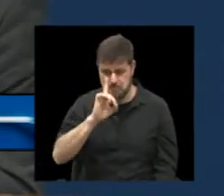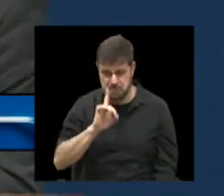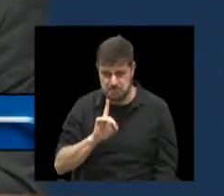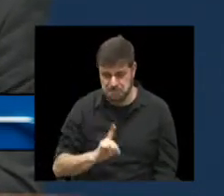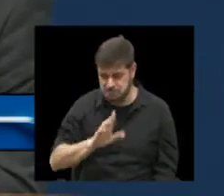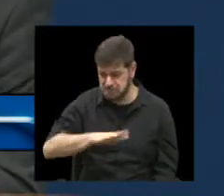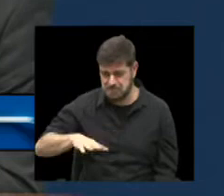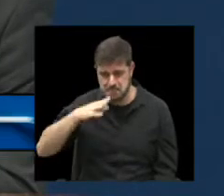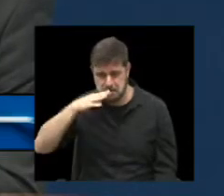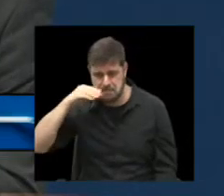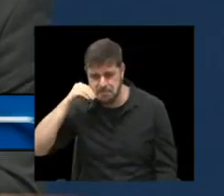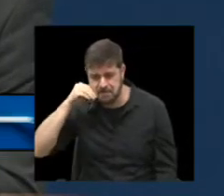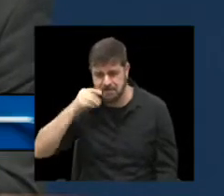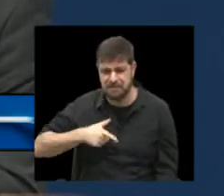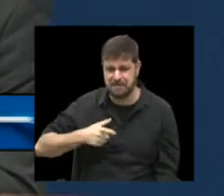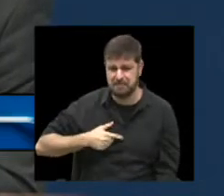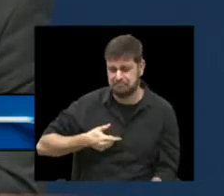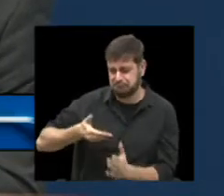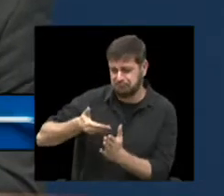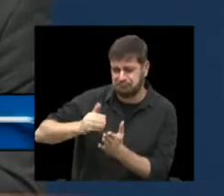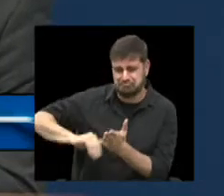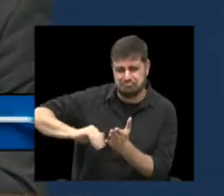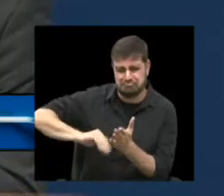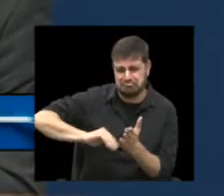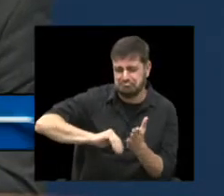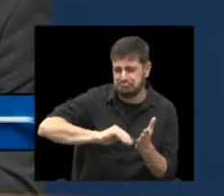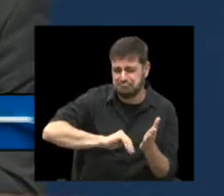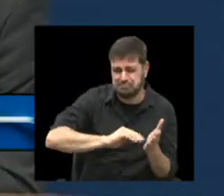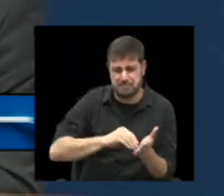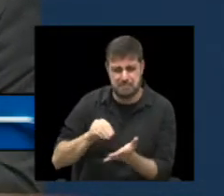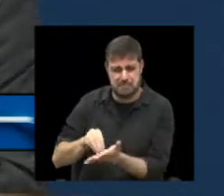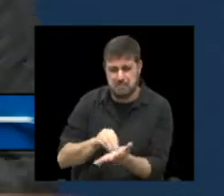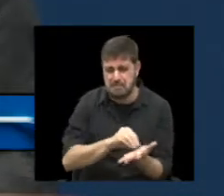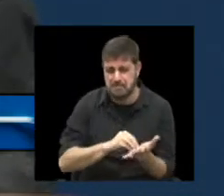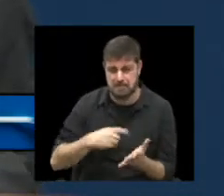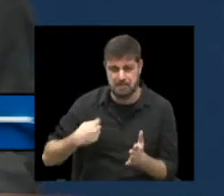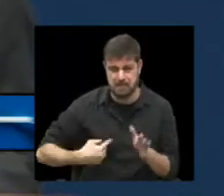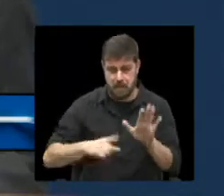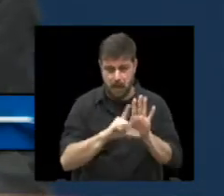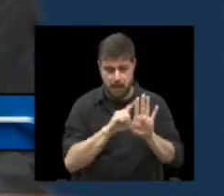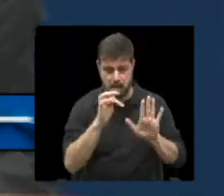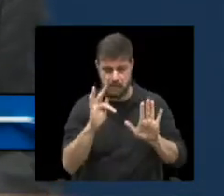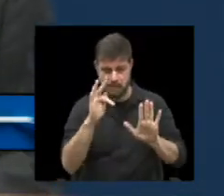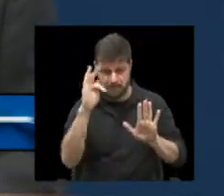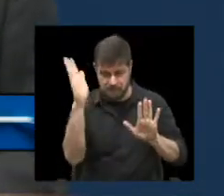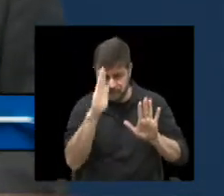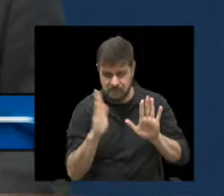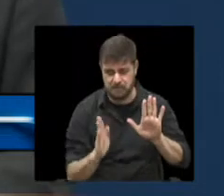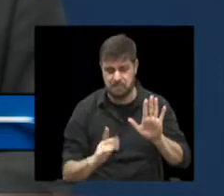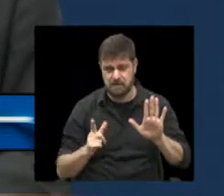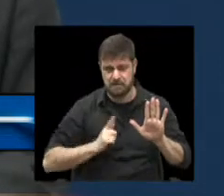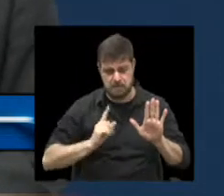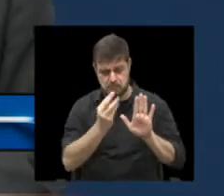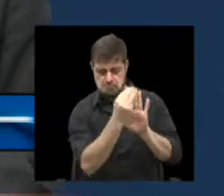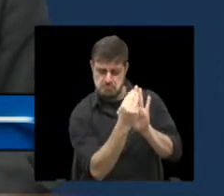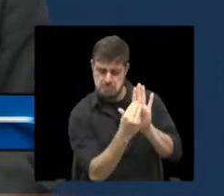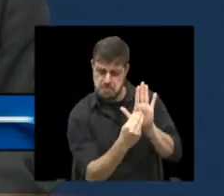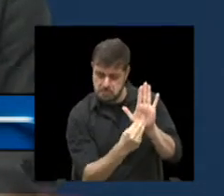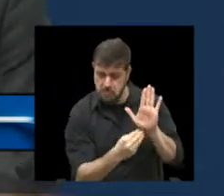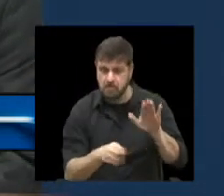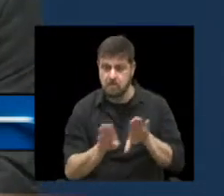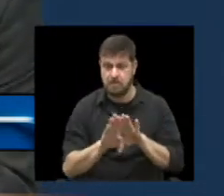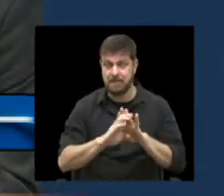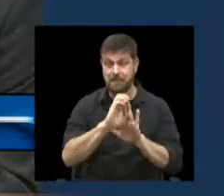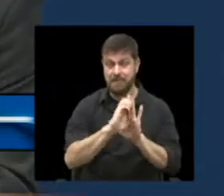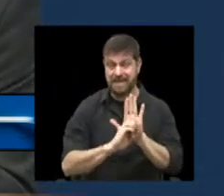adolescente, os direitos que estão, muitos deles previstos na nossa Constituição, e todos eles previstos no Estatuto